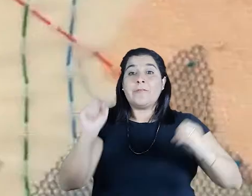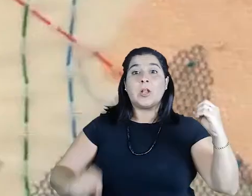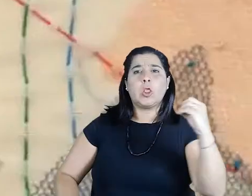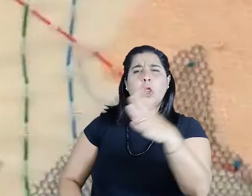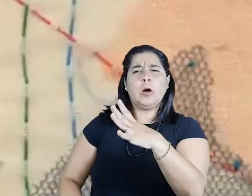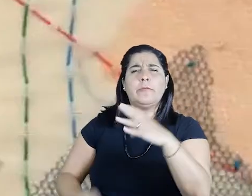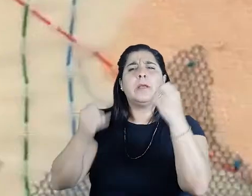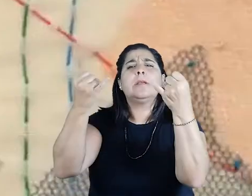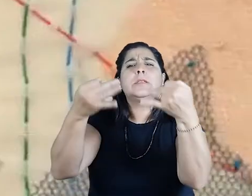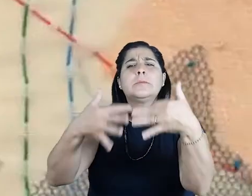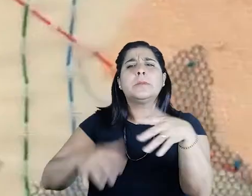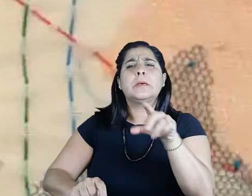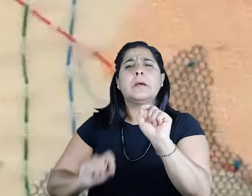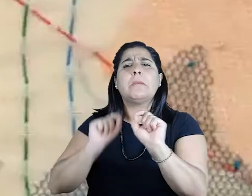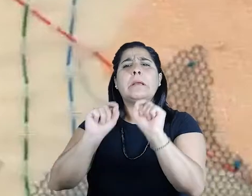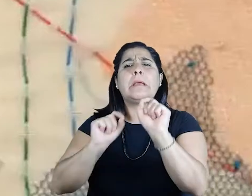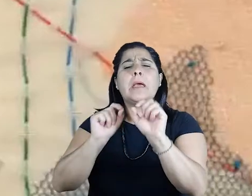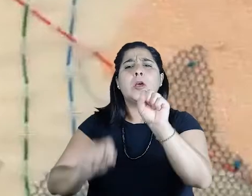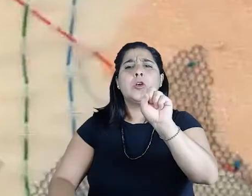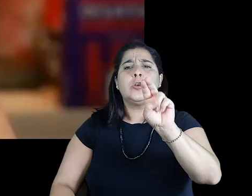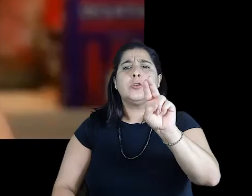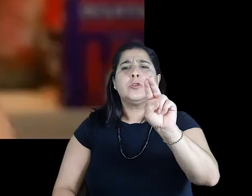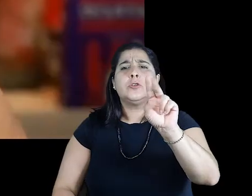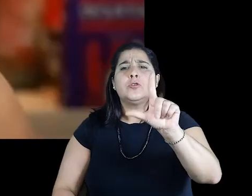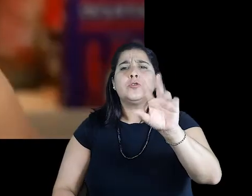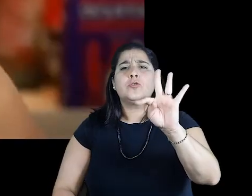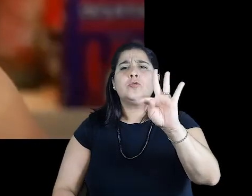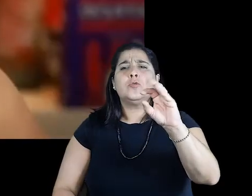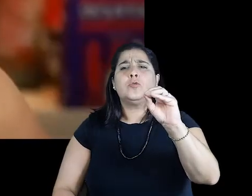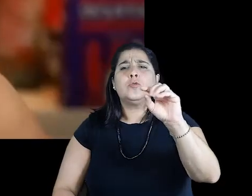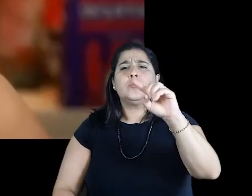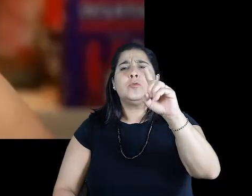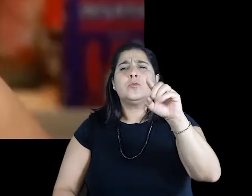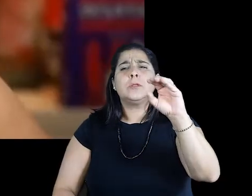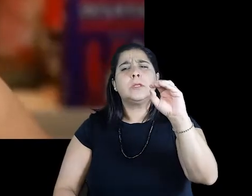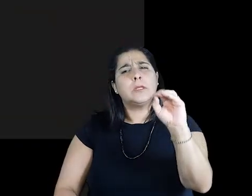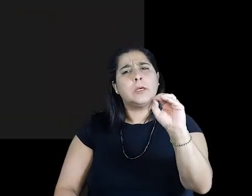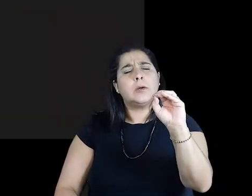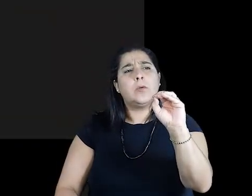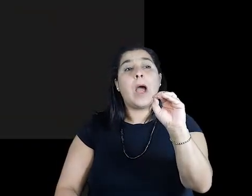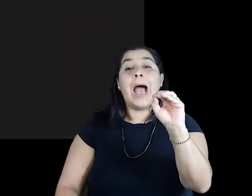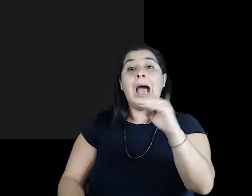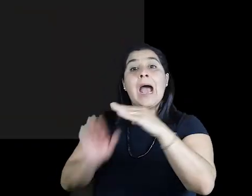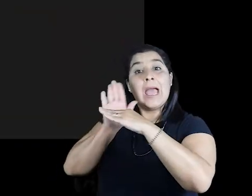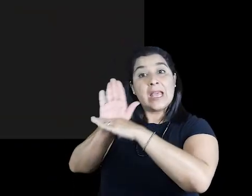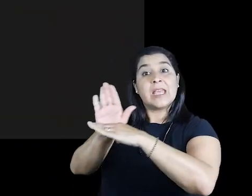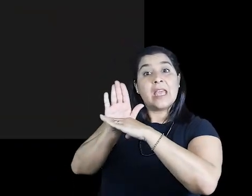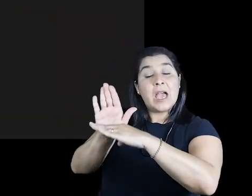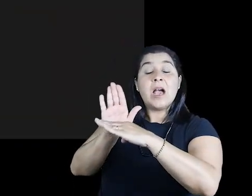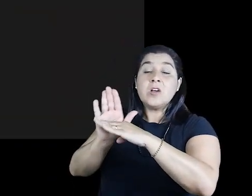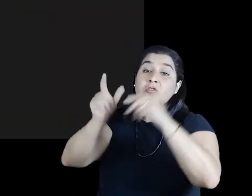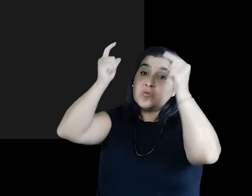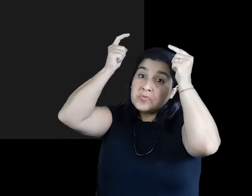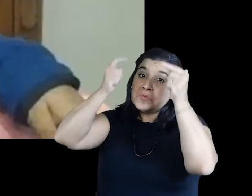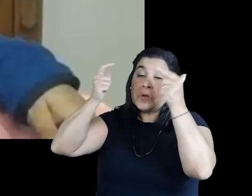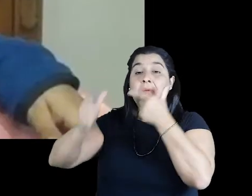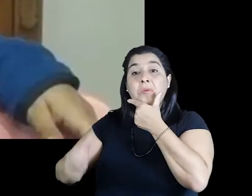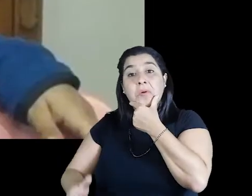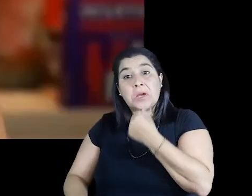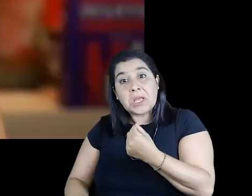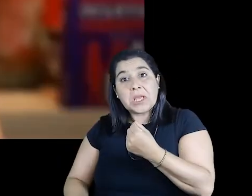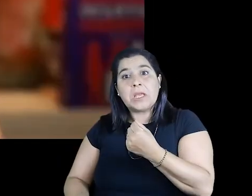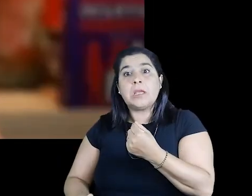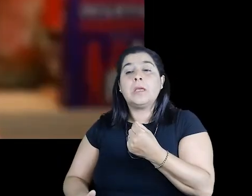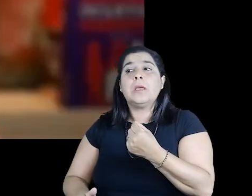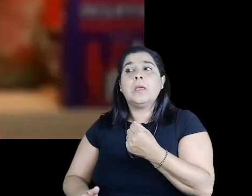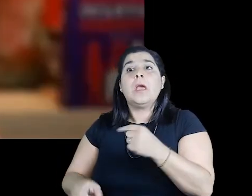novas. Quem explica pra gente o que é sultões? Pode falar, Gi. Então é tipo um rei. É tipo um rei árabe. É